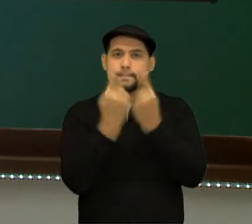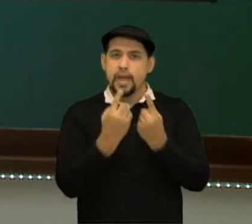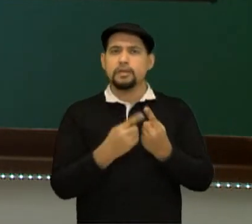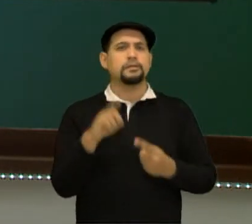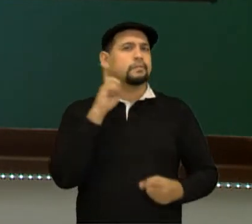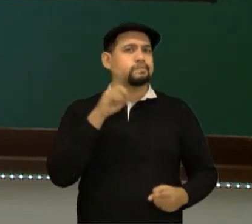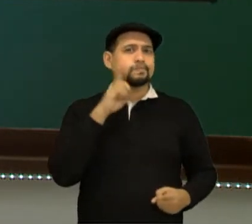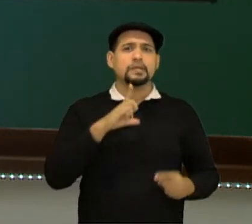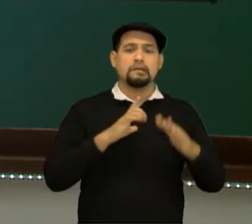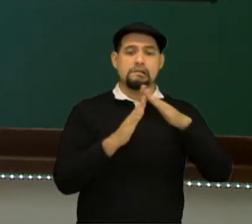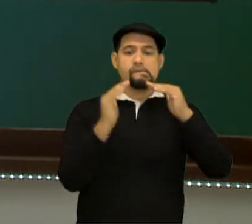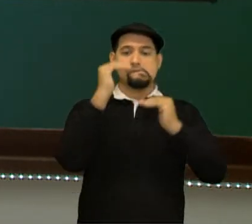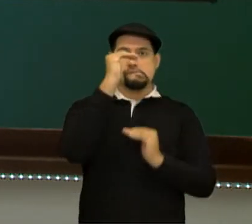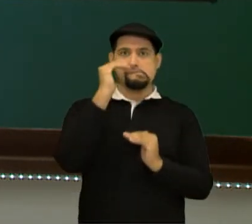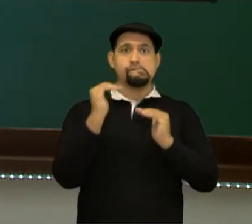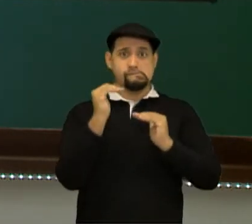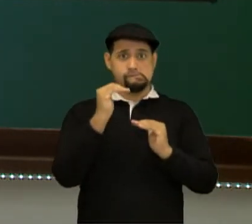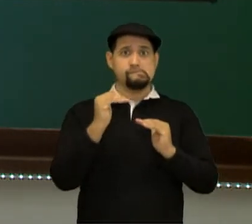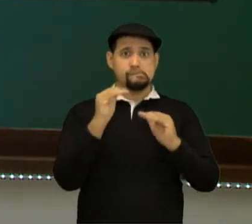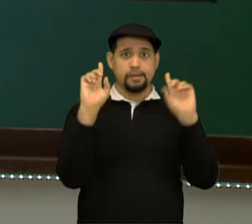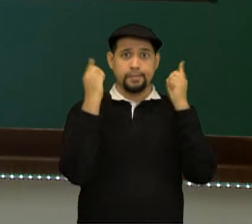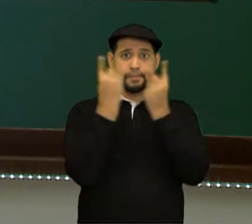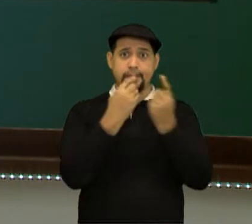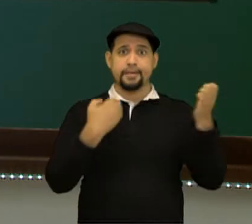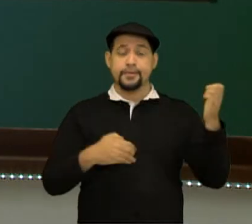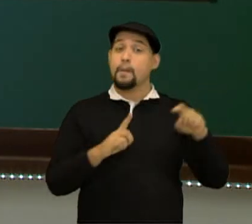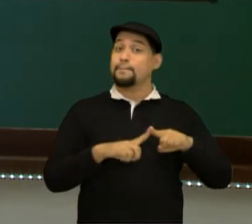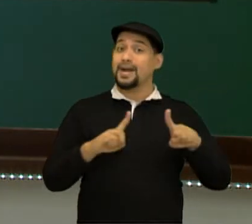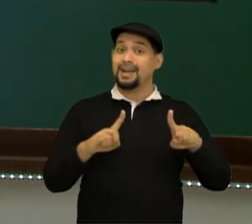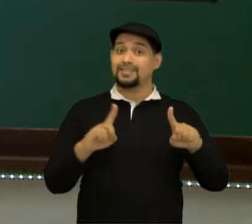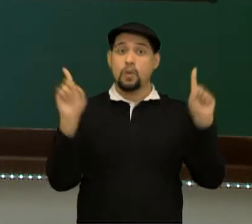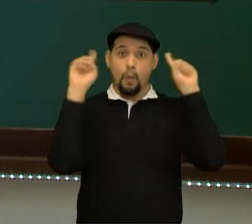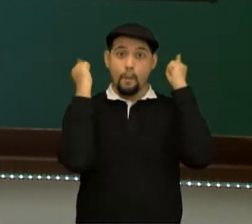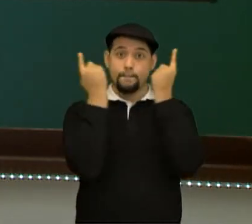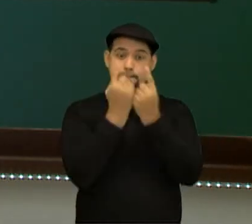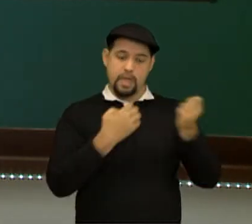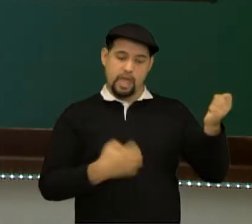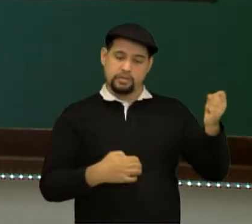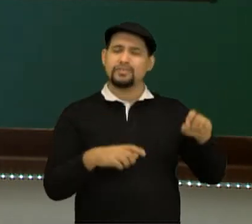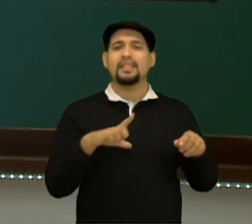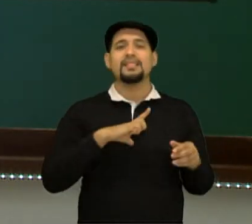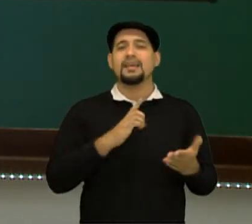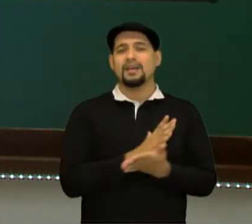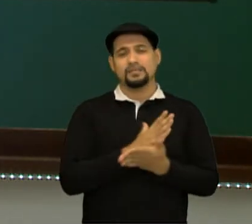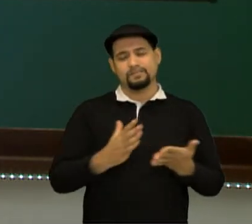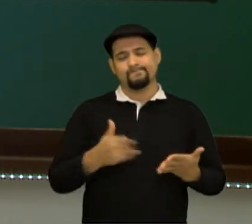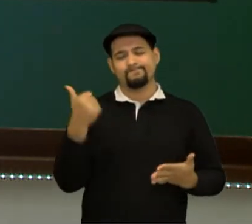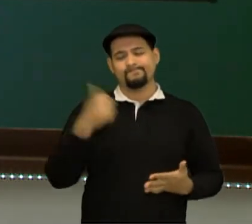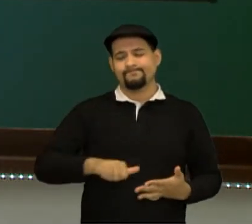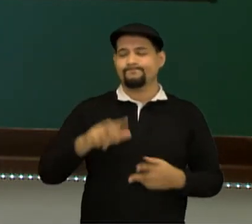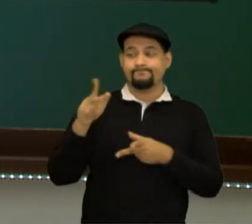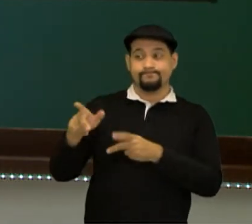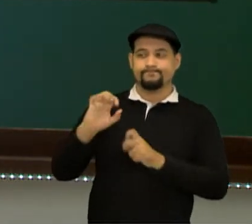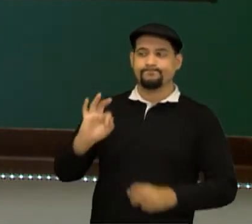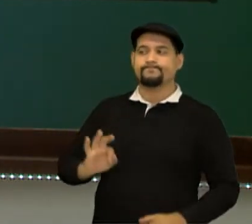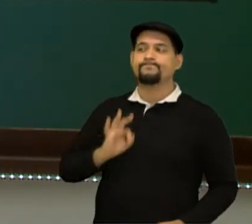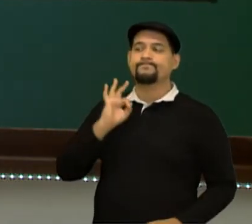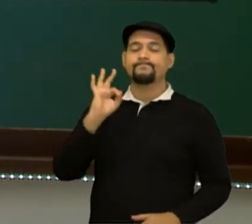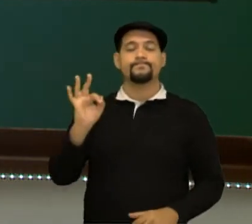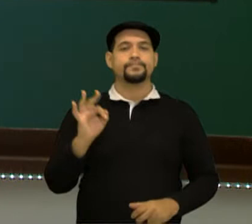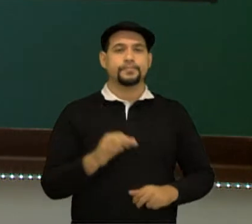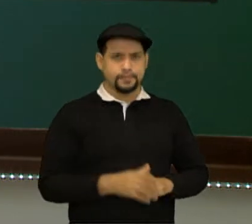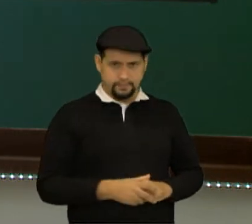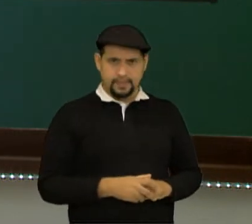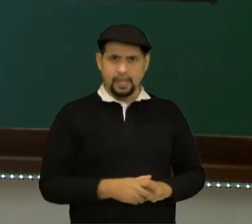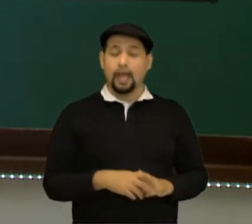social bem acentuado e aí no caso para o México Existem algumas desvantagens mas veremos a seguir o